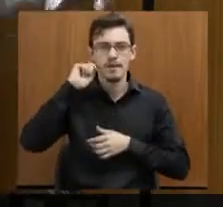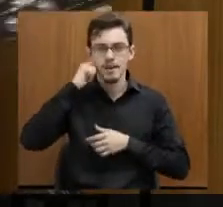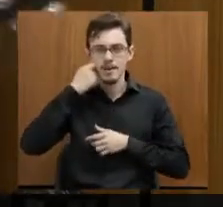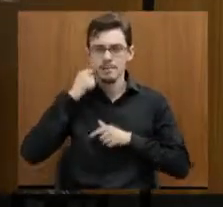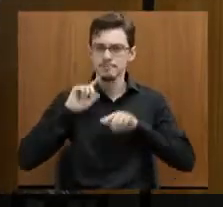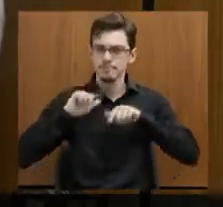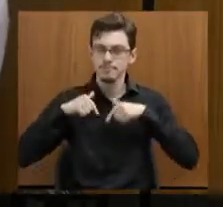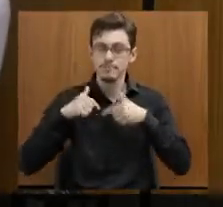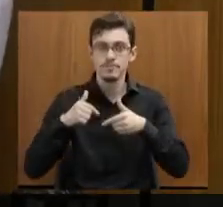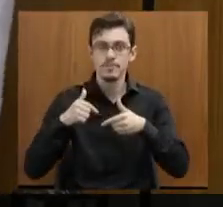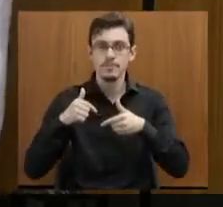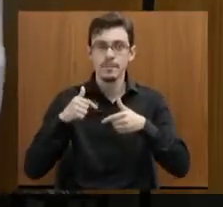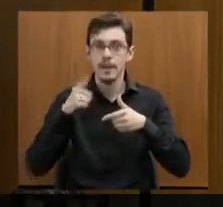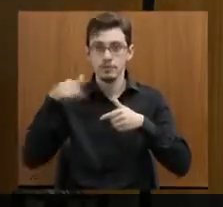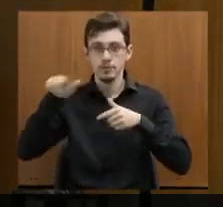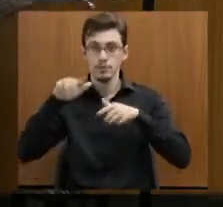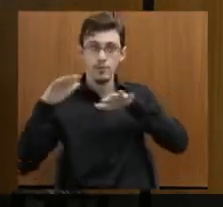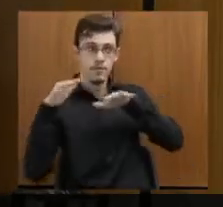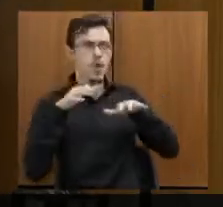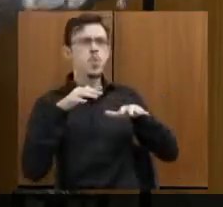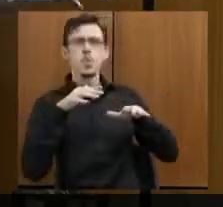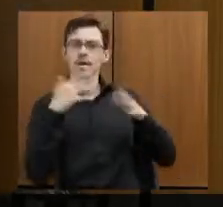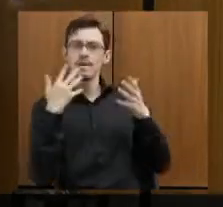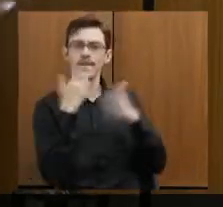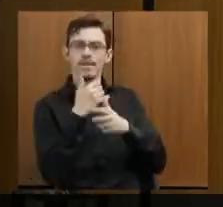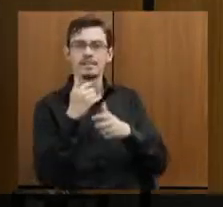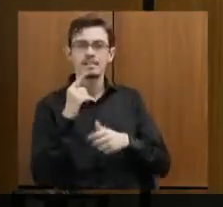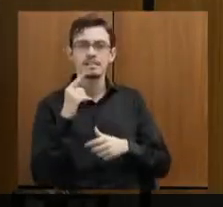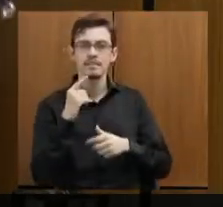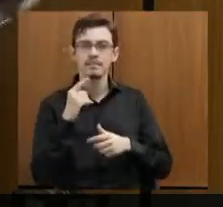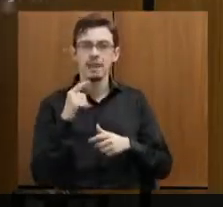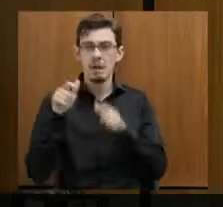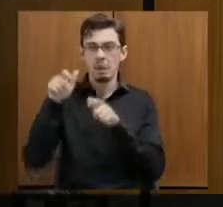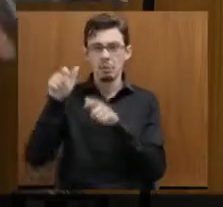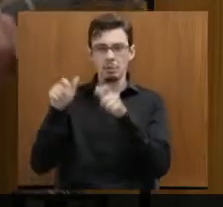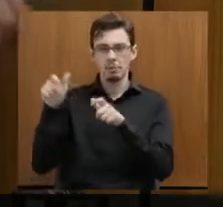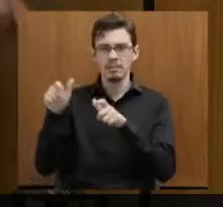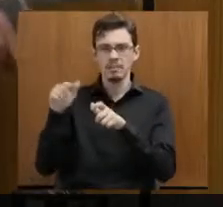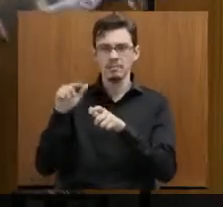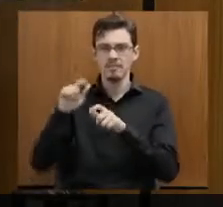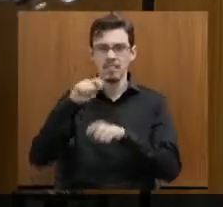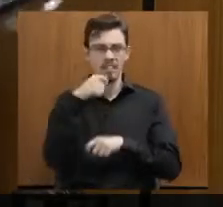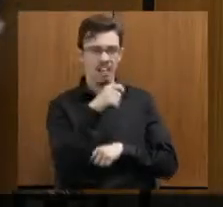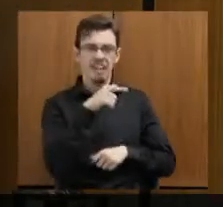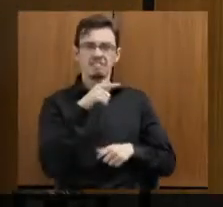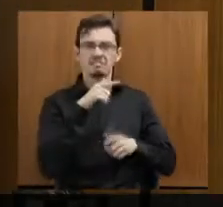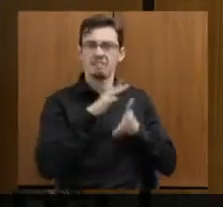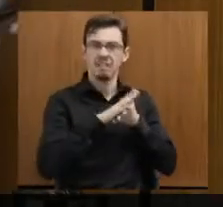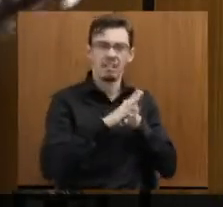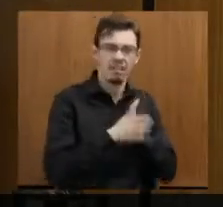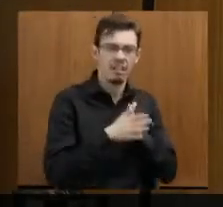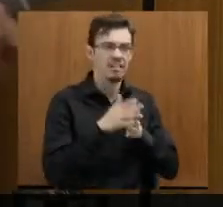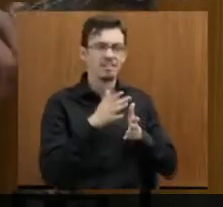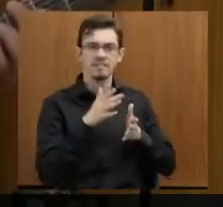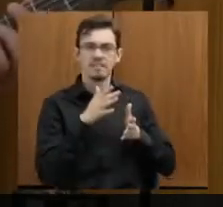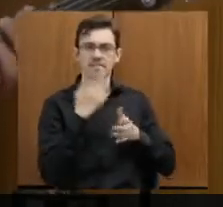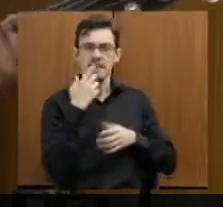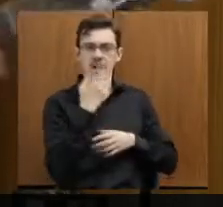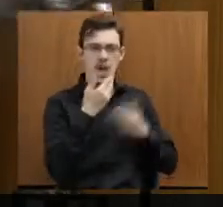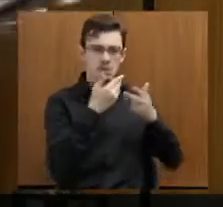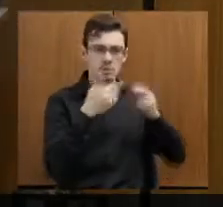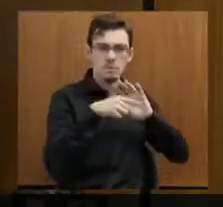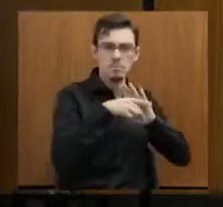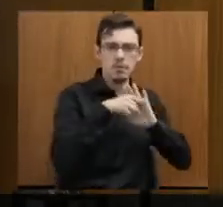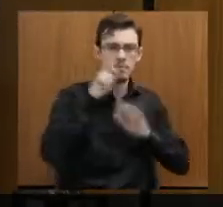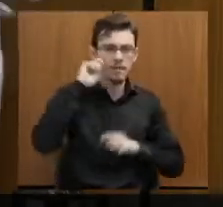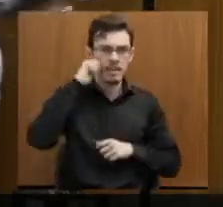calados quererem ir empurrar De toda forma abaixo da nossa com ela falando que